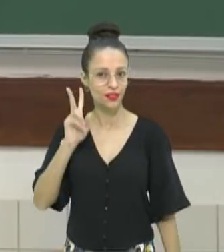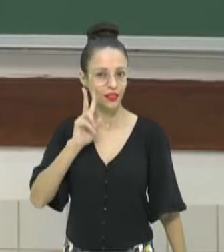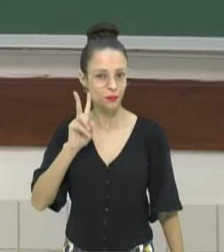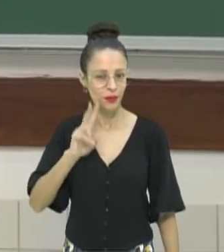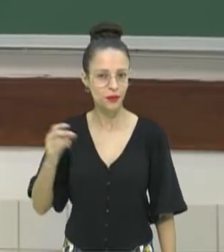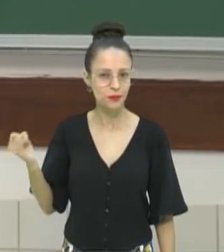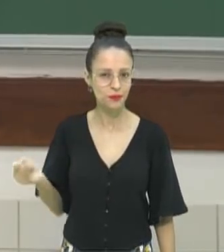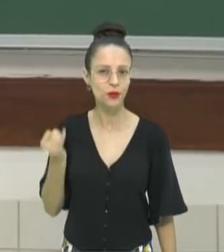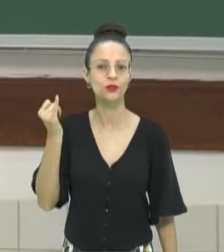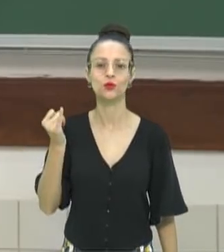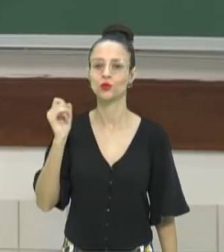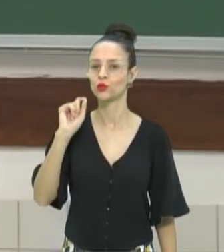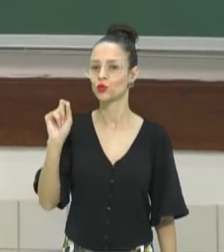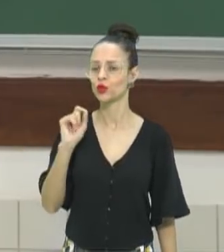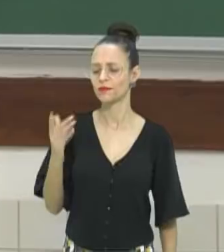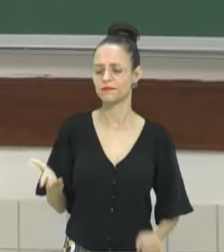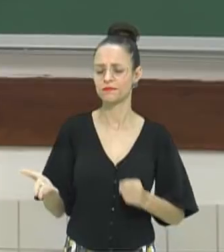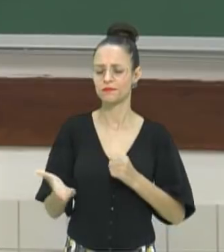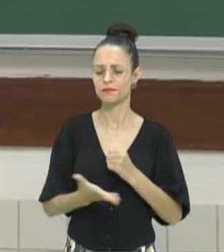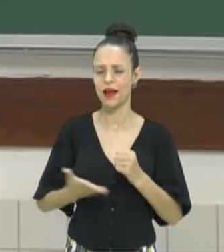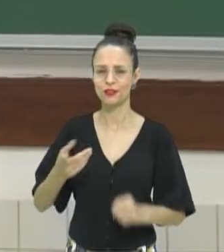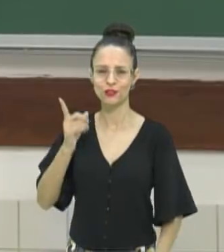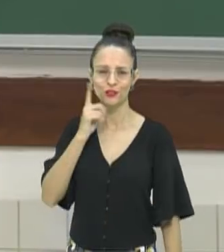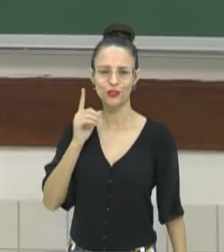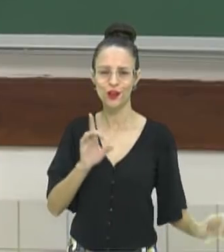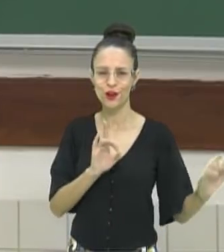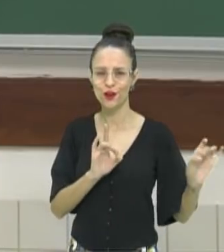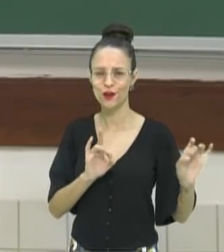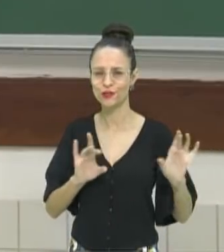lembrar? O nosso lembrete básico de todo dia?